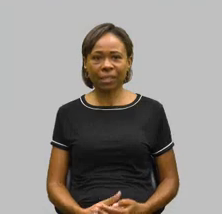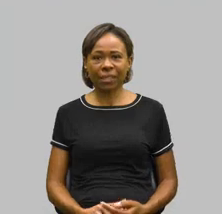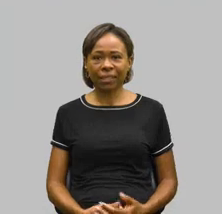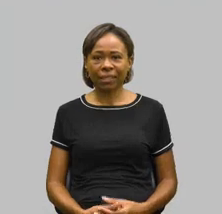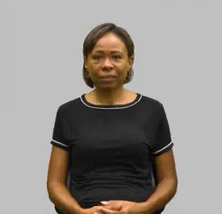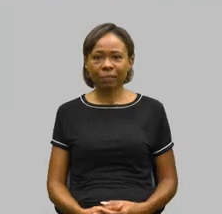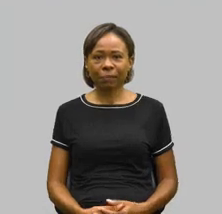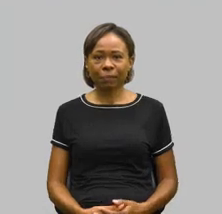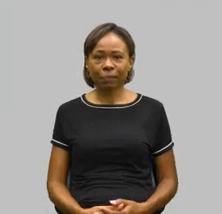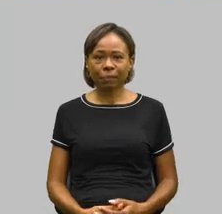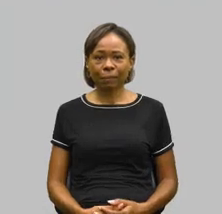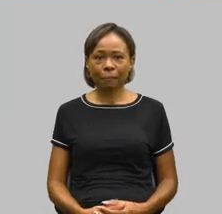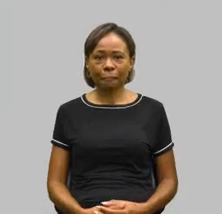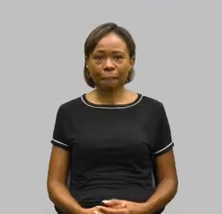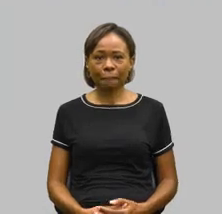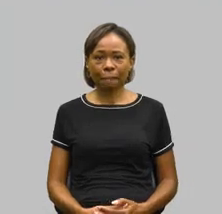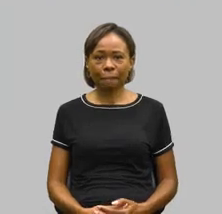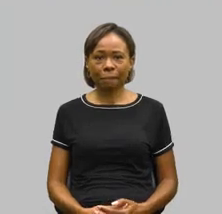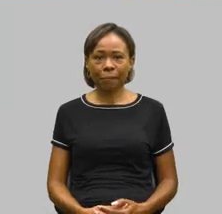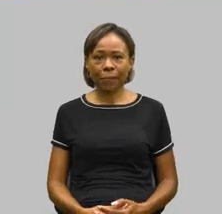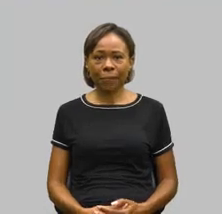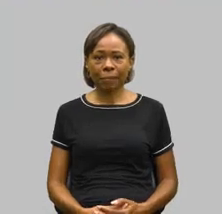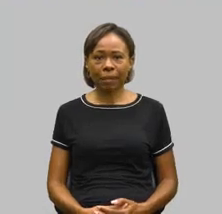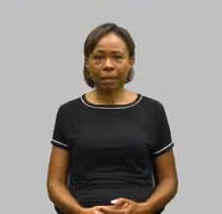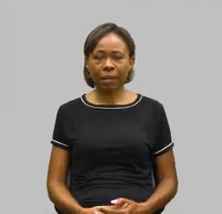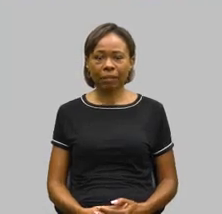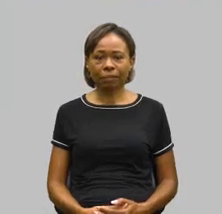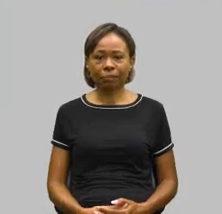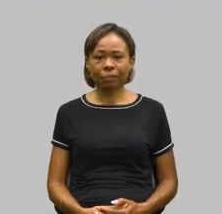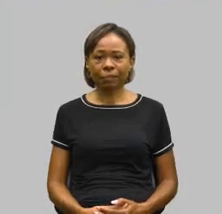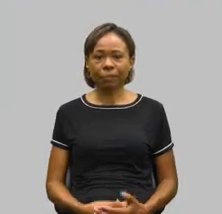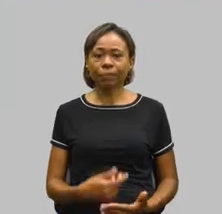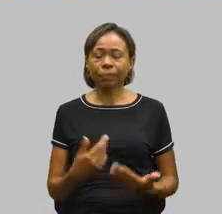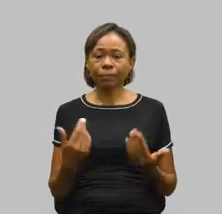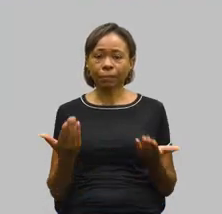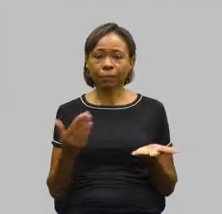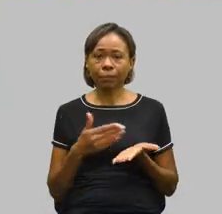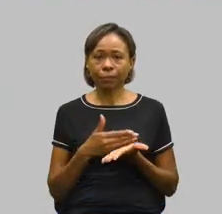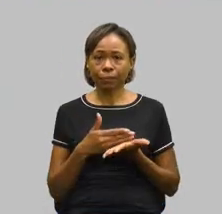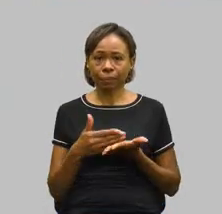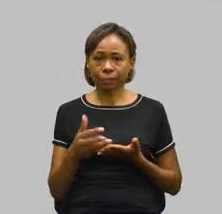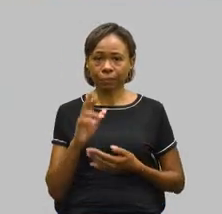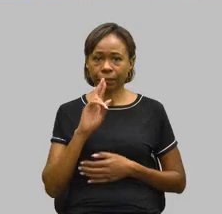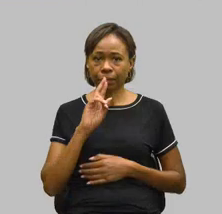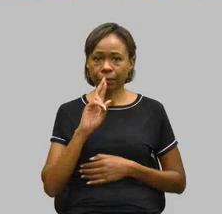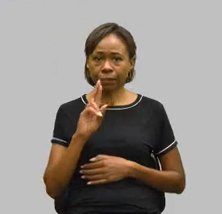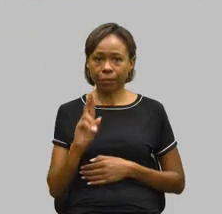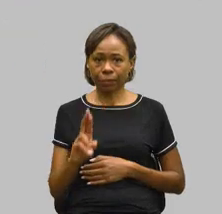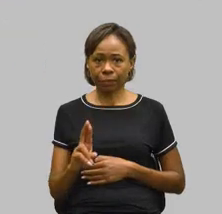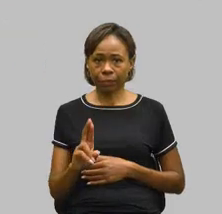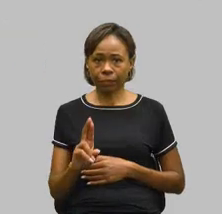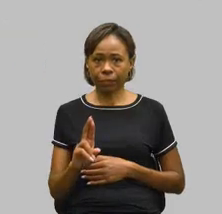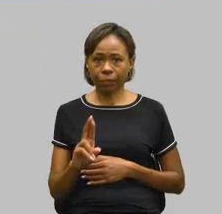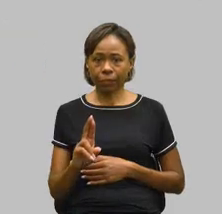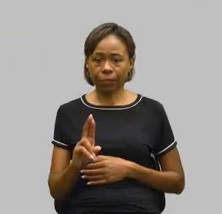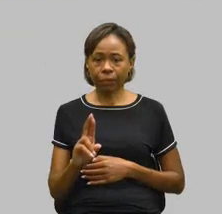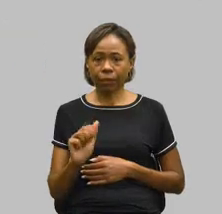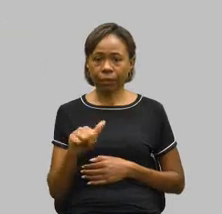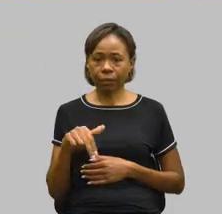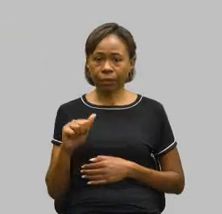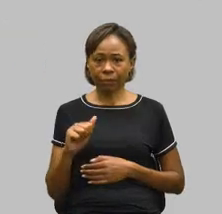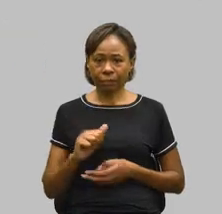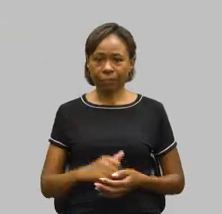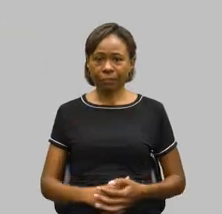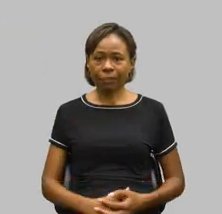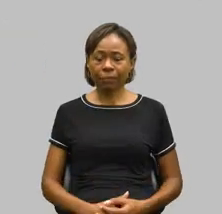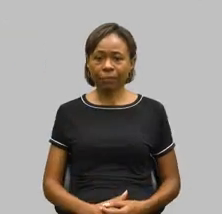obrigada bom vou começar as indagações deputada Ana Paula e caso eh você queira a gente possa